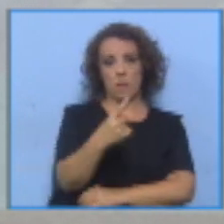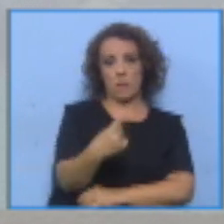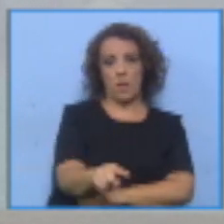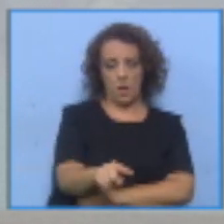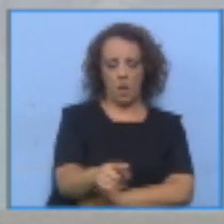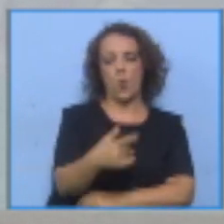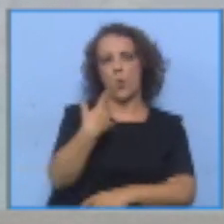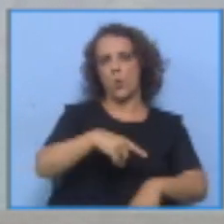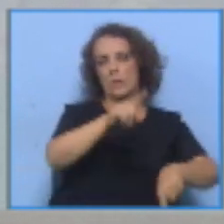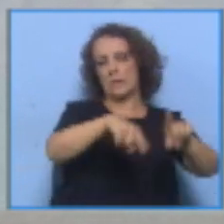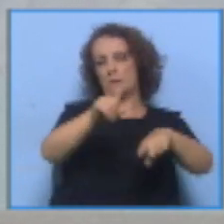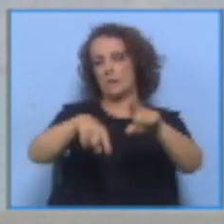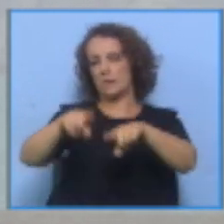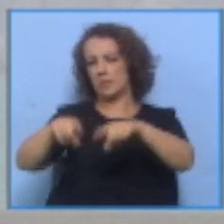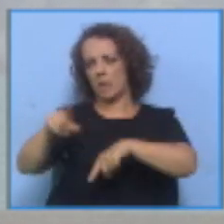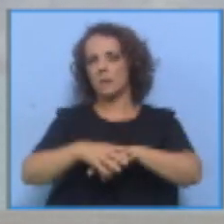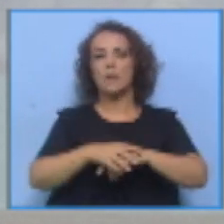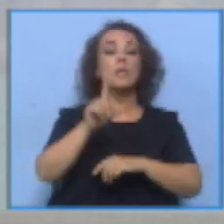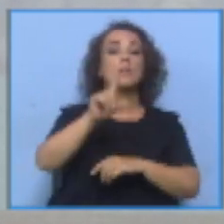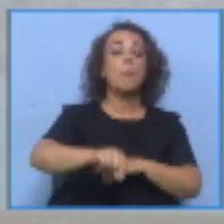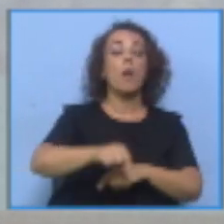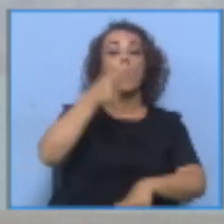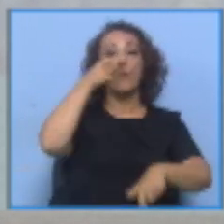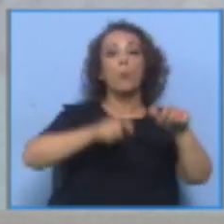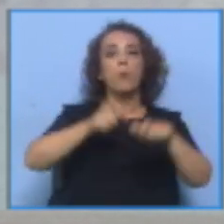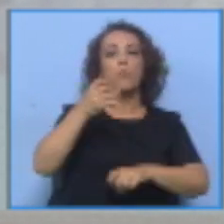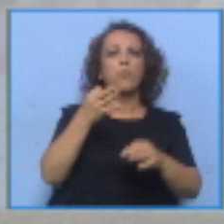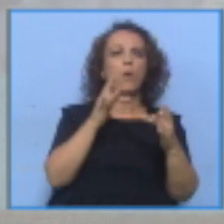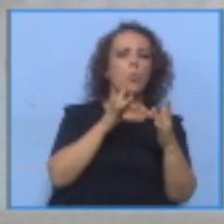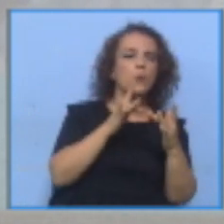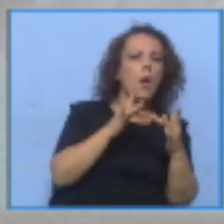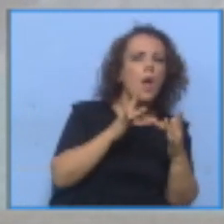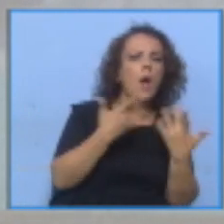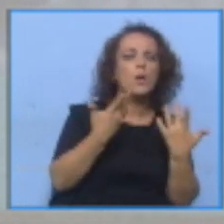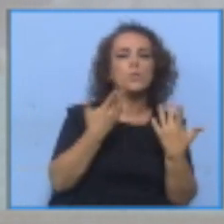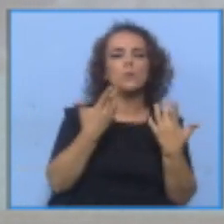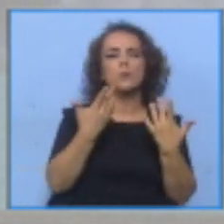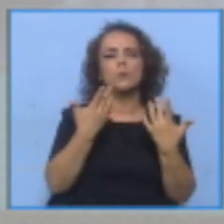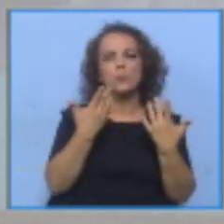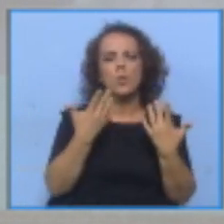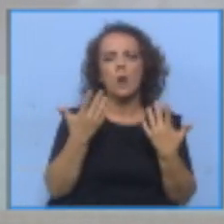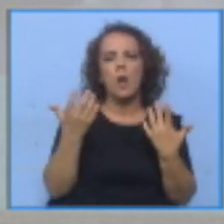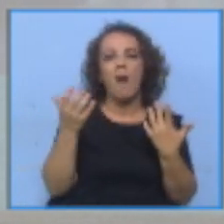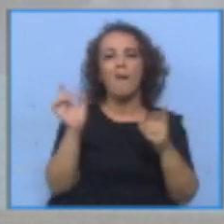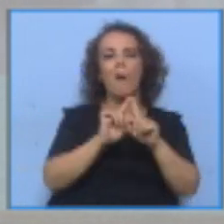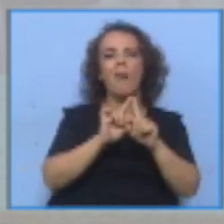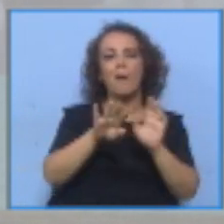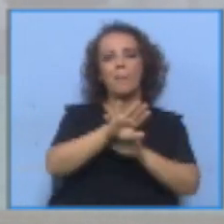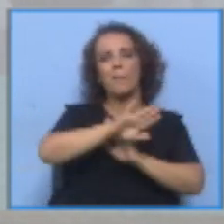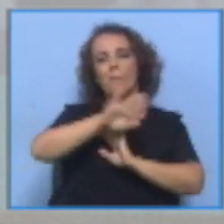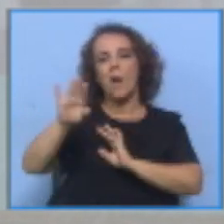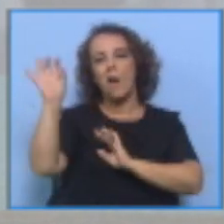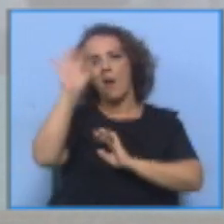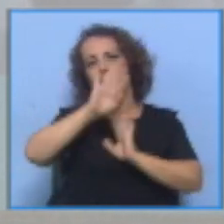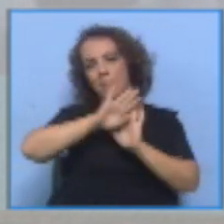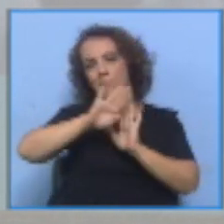muita diversidade. Pois temos aqueles povos que foram tendo contactos mais com, digamos, os ocidentais, e outros que estão ainda